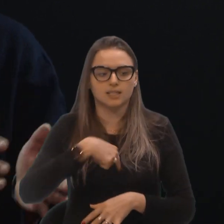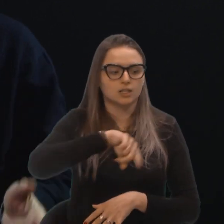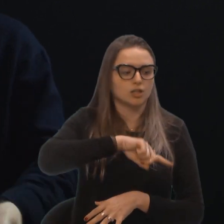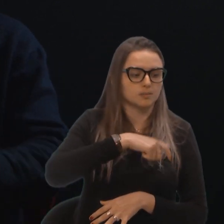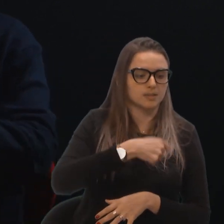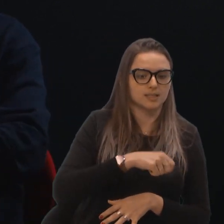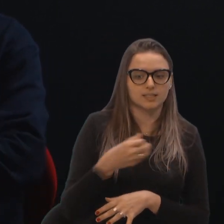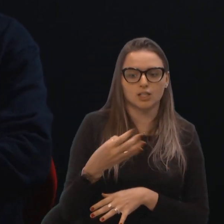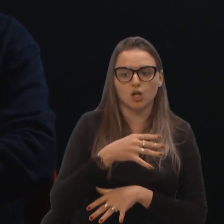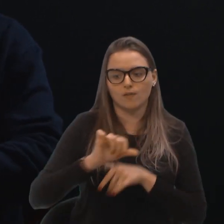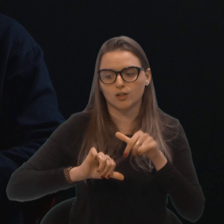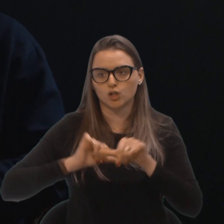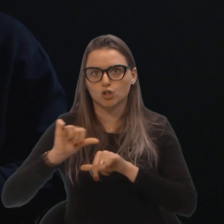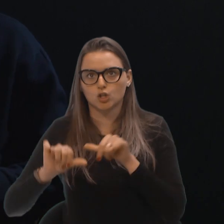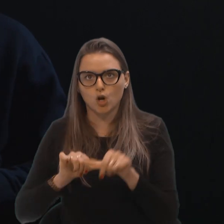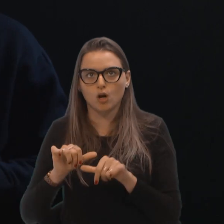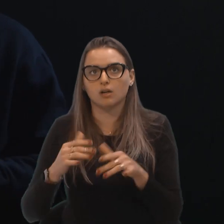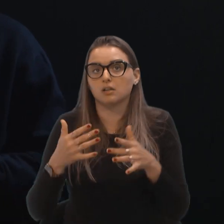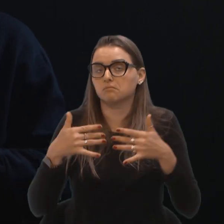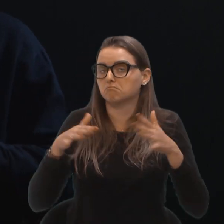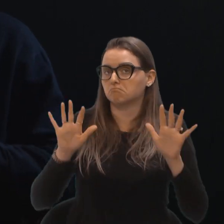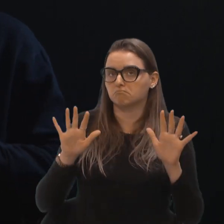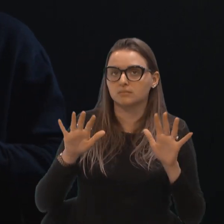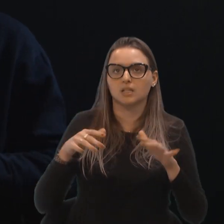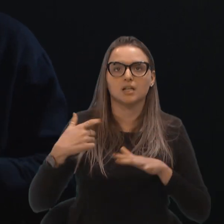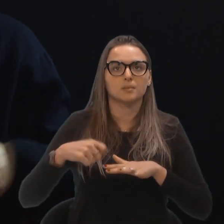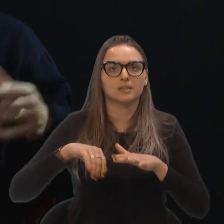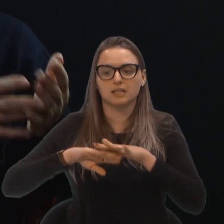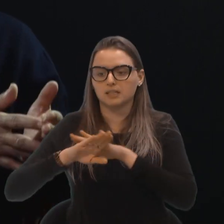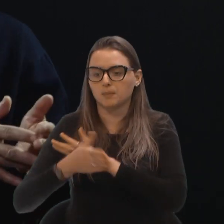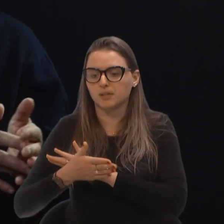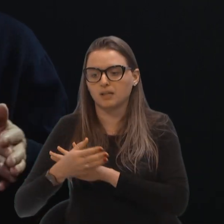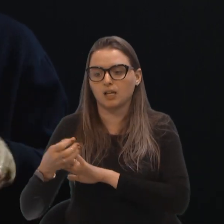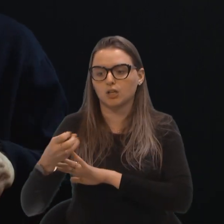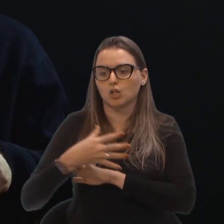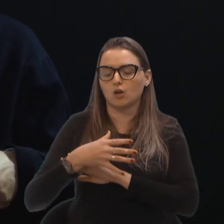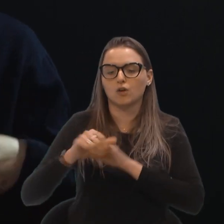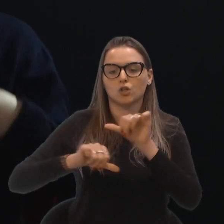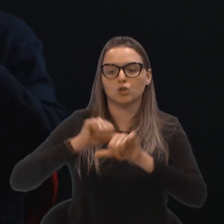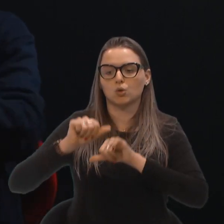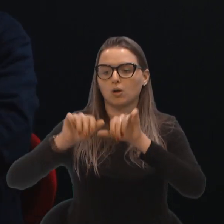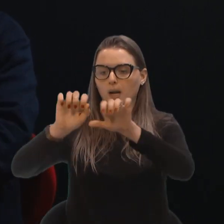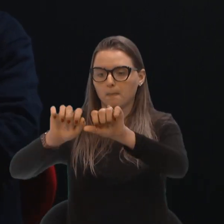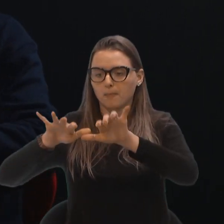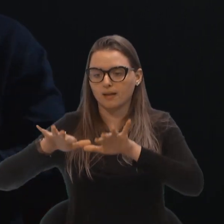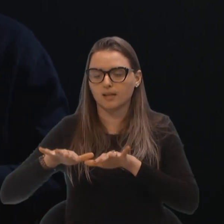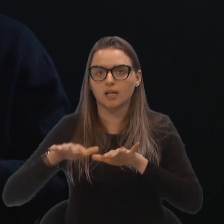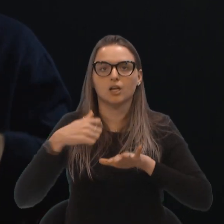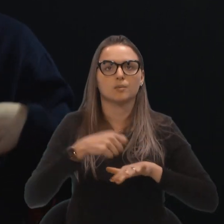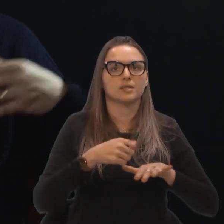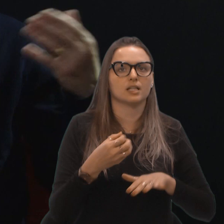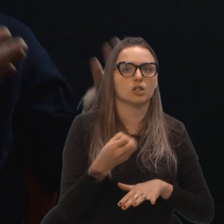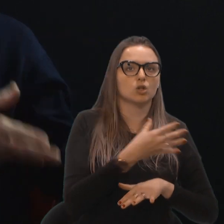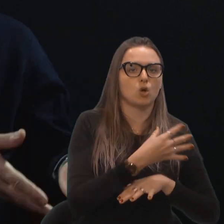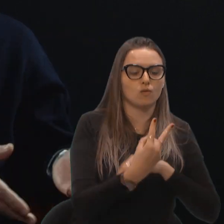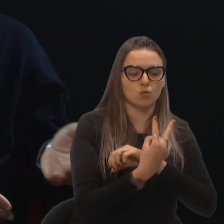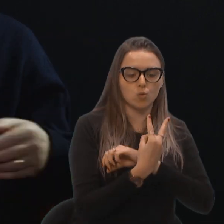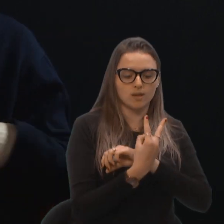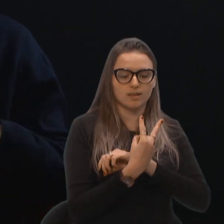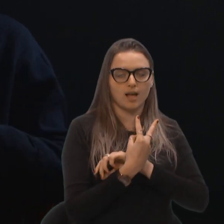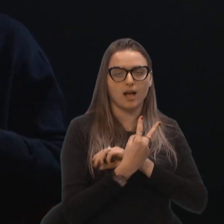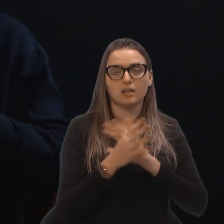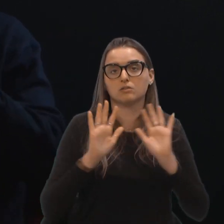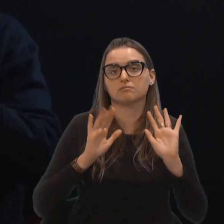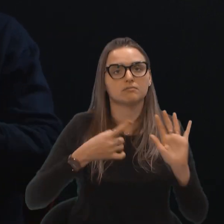tal coisa, precisamos agir de tal maneira, precisamos, sei lá, tais equipamentos, precisamos trocar o plenário de lugar, precisamos de equipamentos